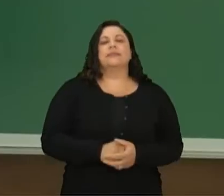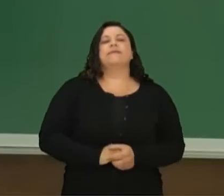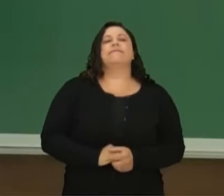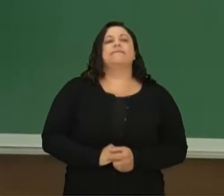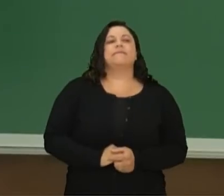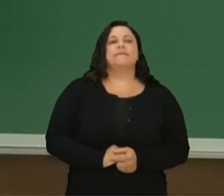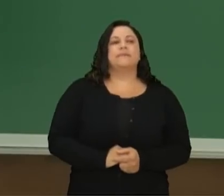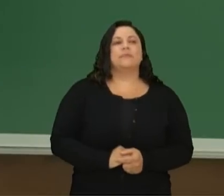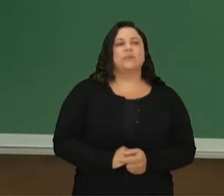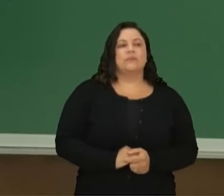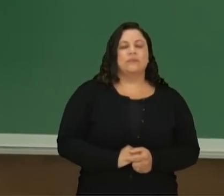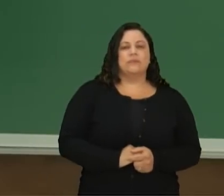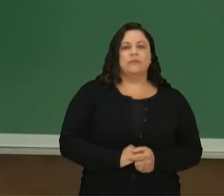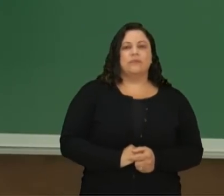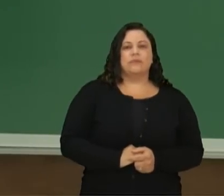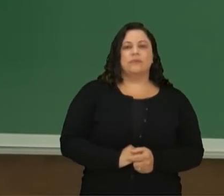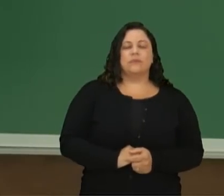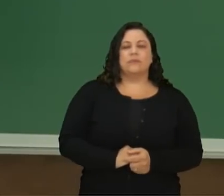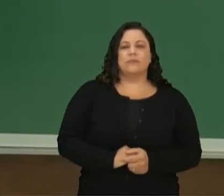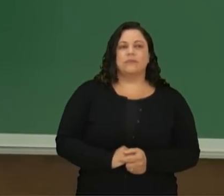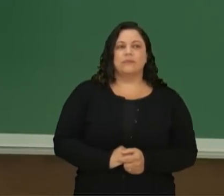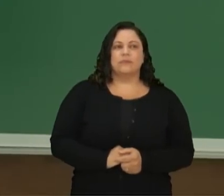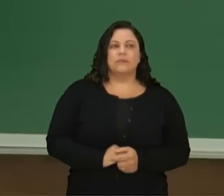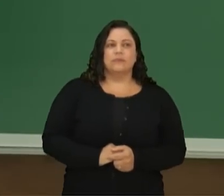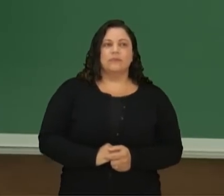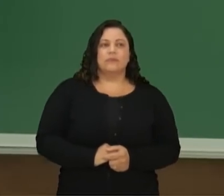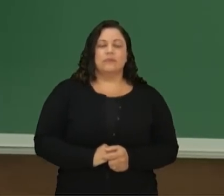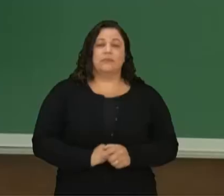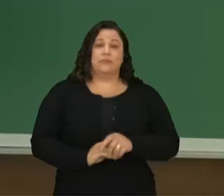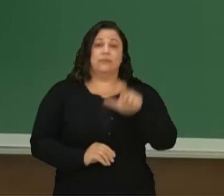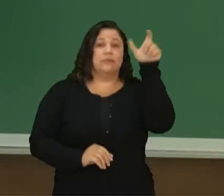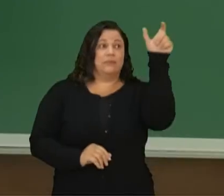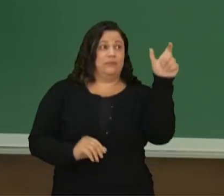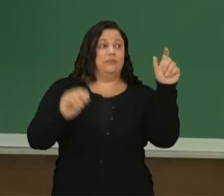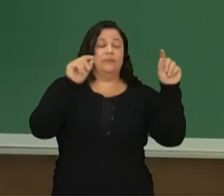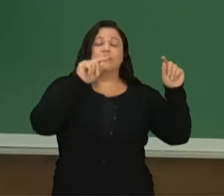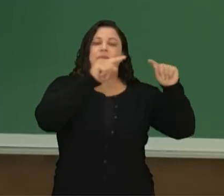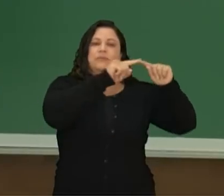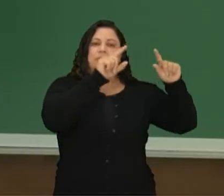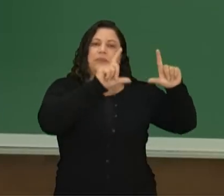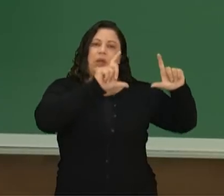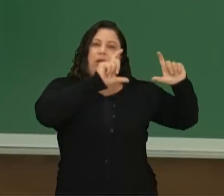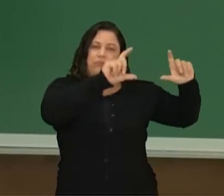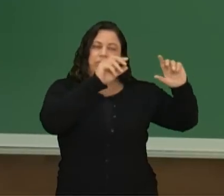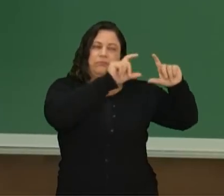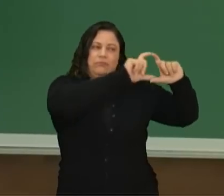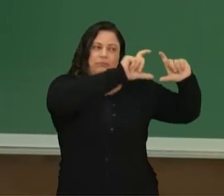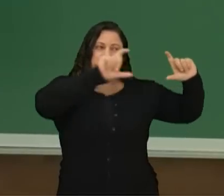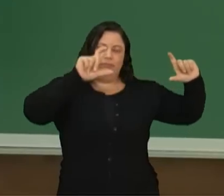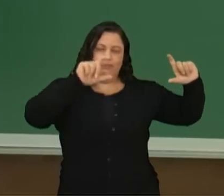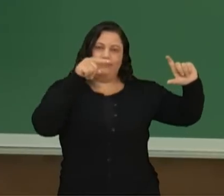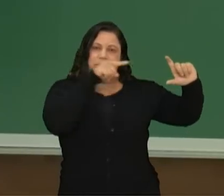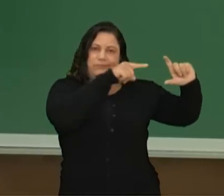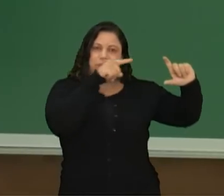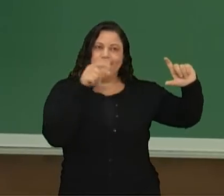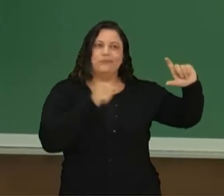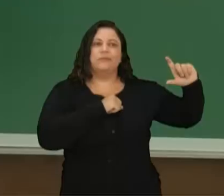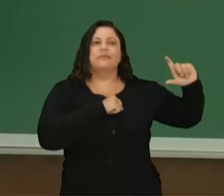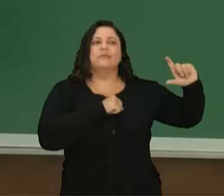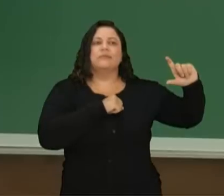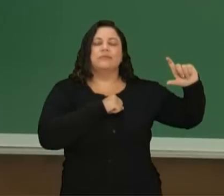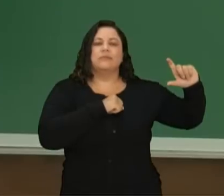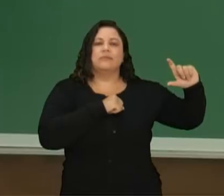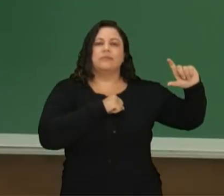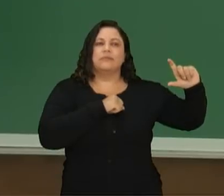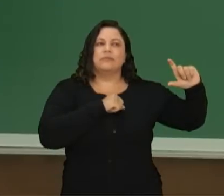atletas. Colocando aqui na nossa fórmula genérica, né, nós temos